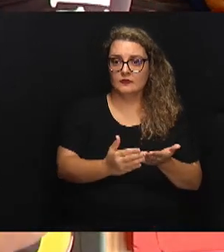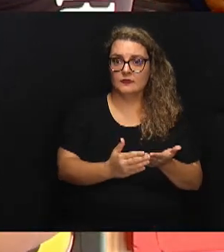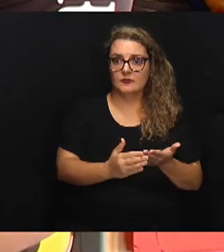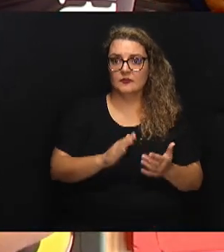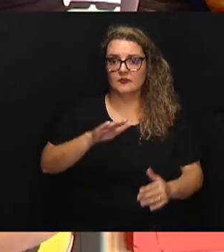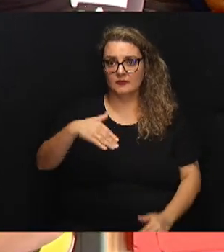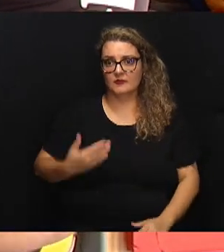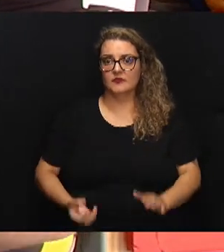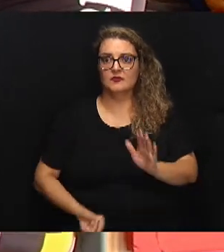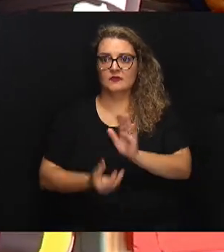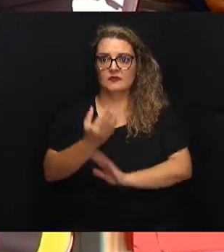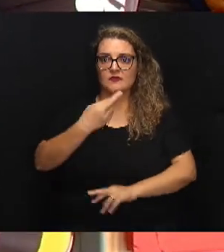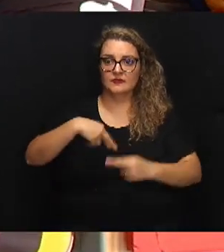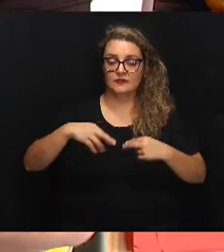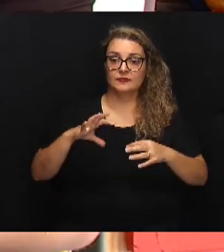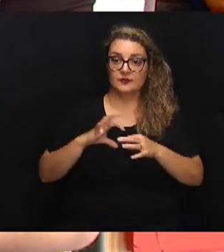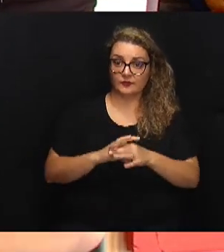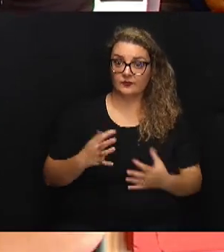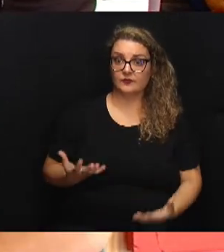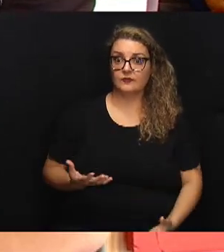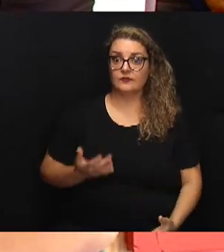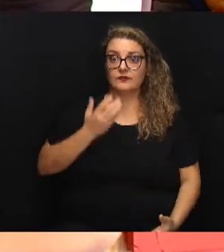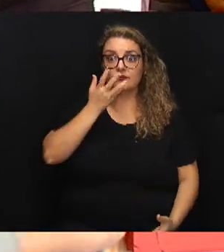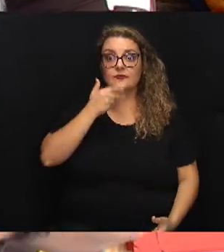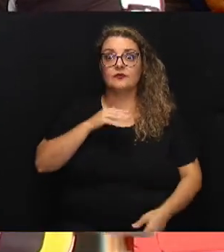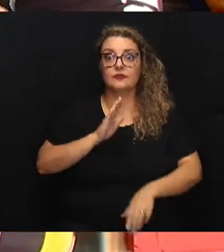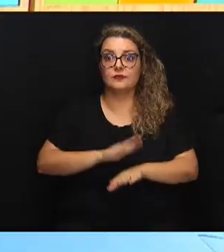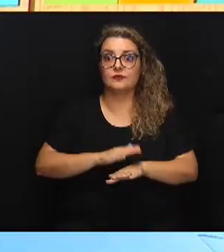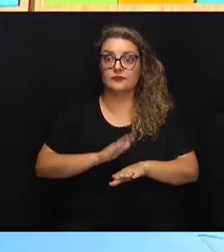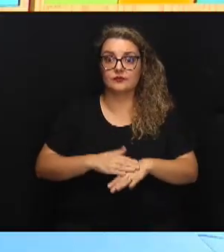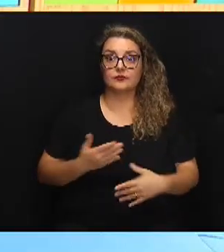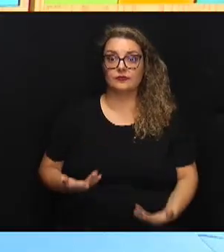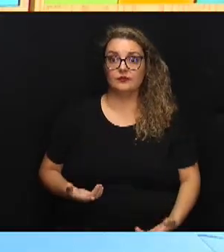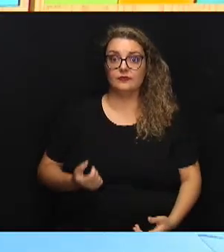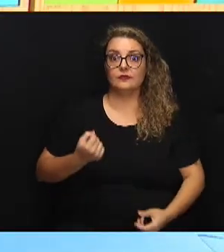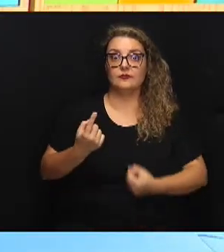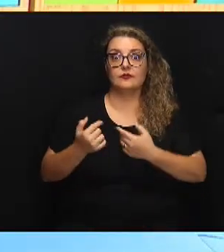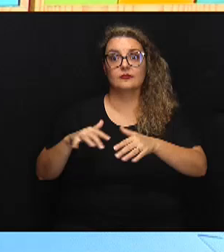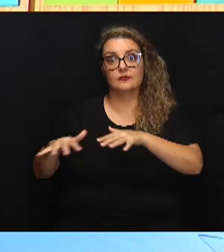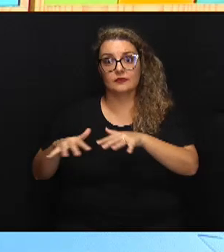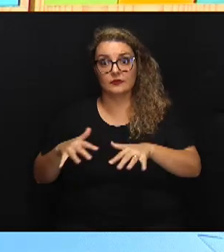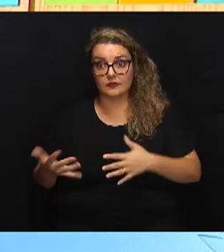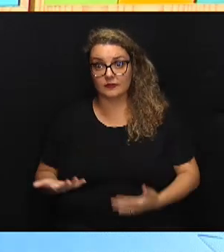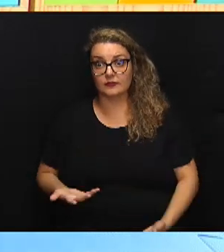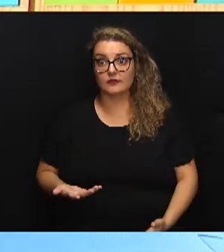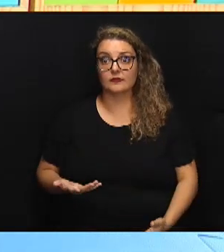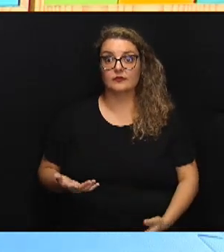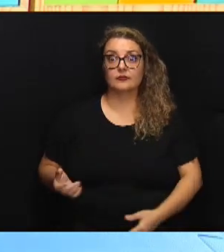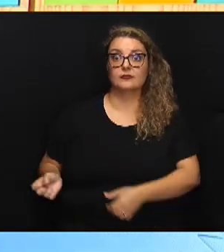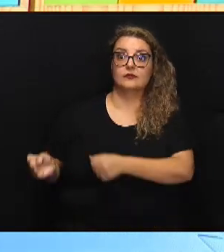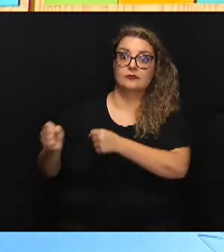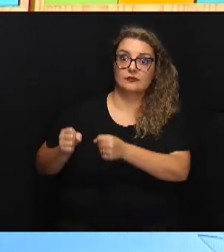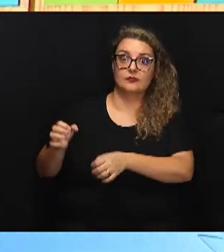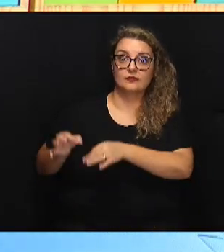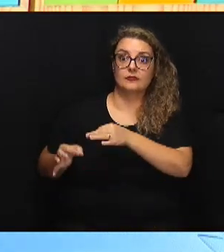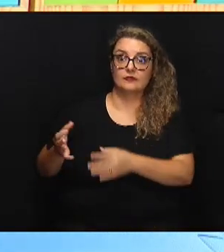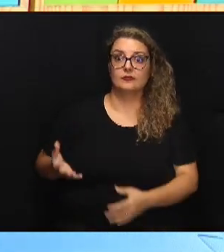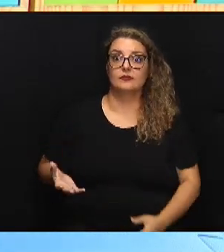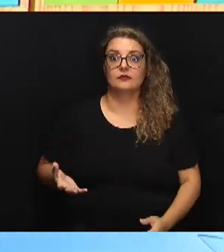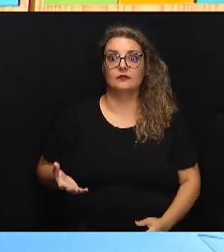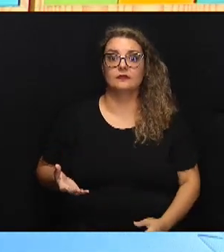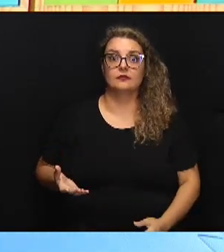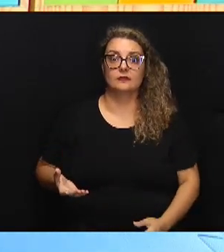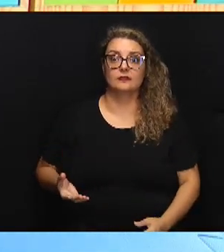gente criou o vínculo, a criança está fazendo atividade, existe alguma movimentação do poder judiciário e aí